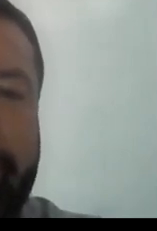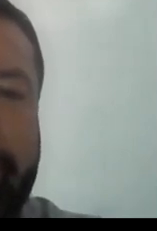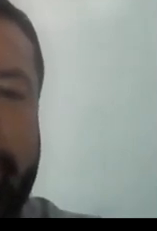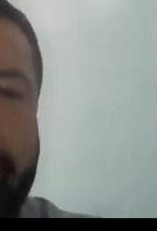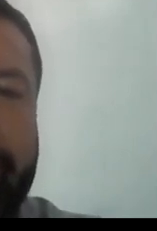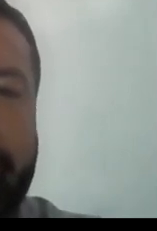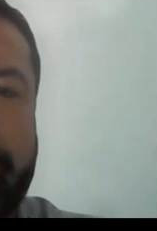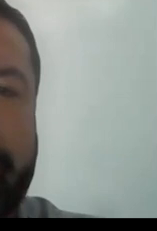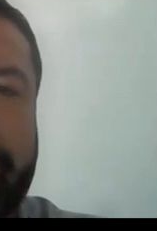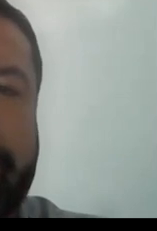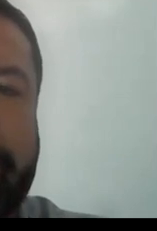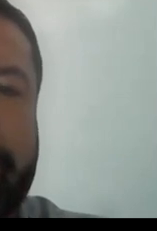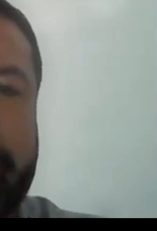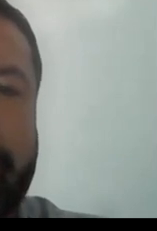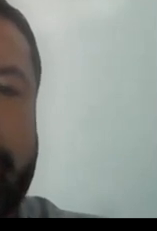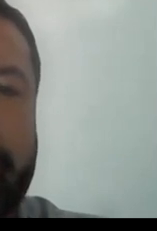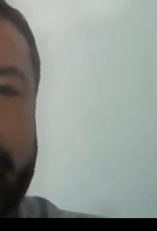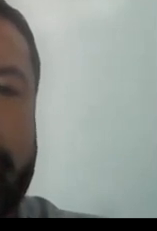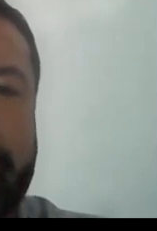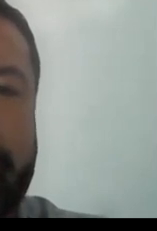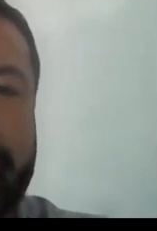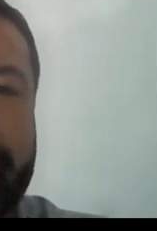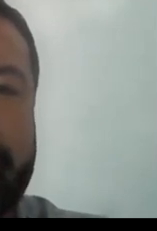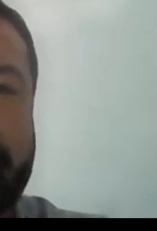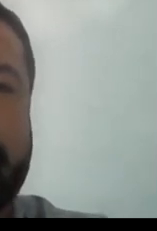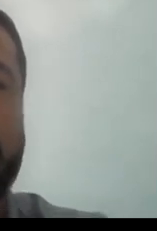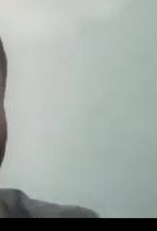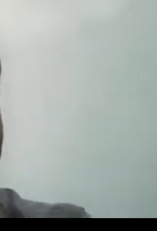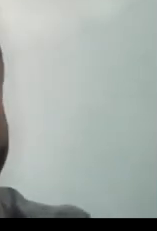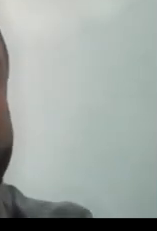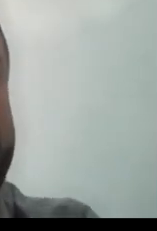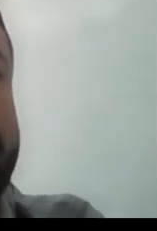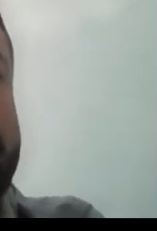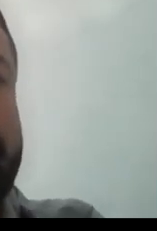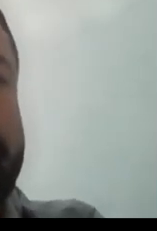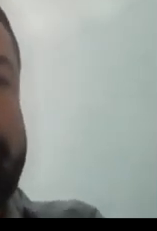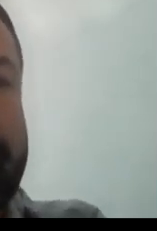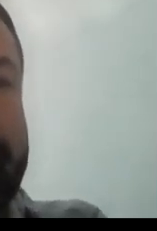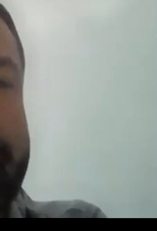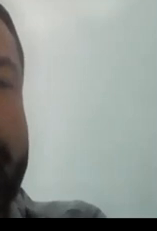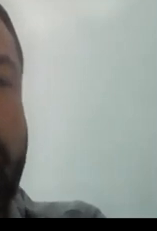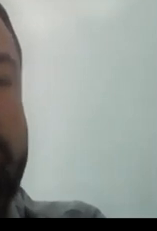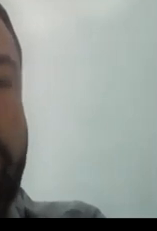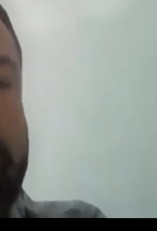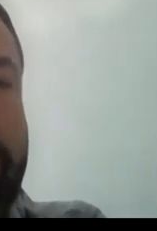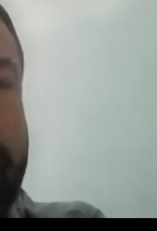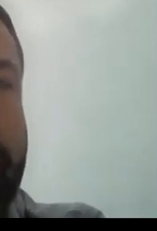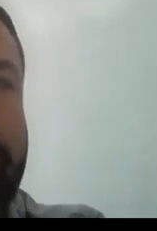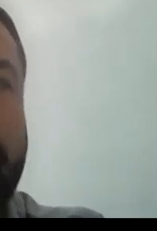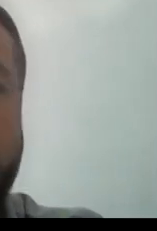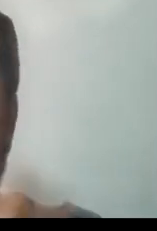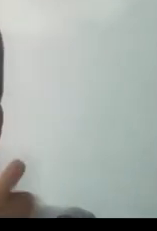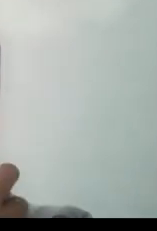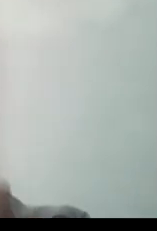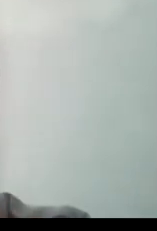uma guia, um programa específico, aí fica pequenininho. Ela tem que botar para compartilhar a tela do computador toda. Então tenta compartilhar de